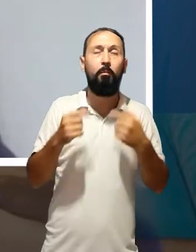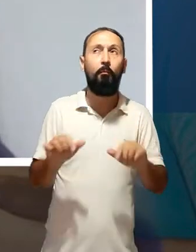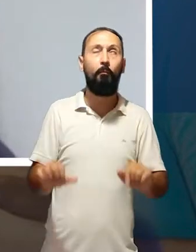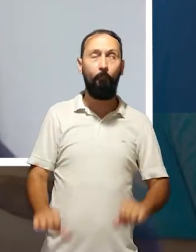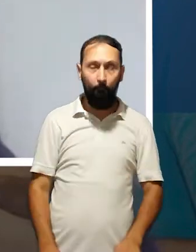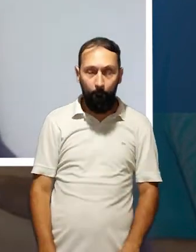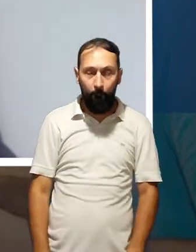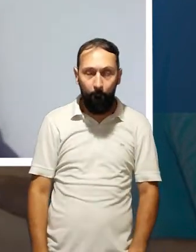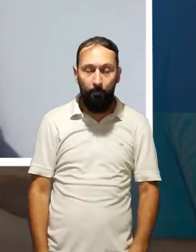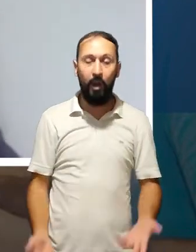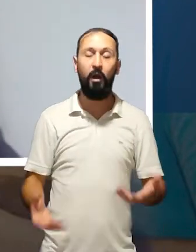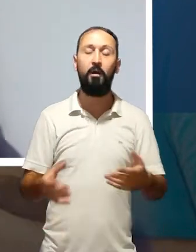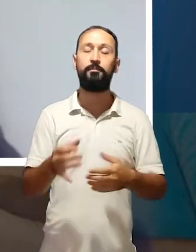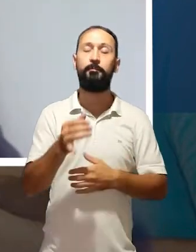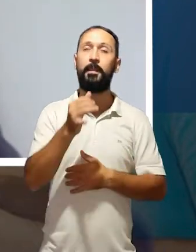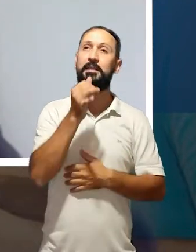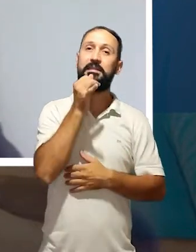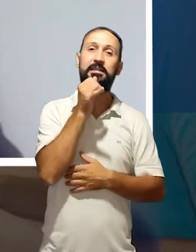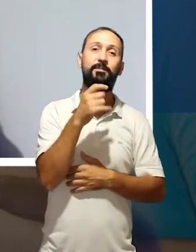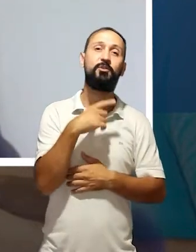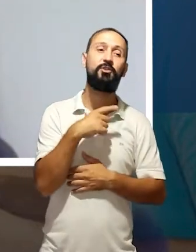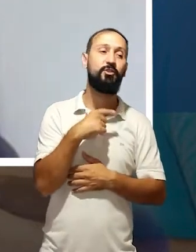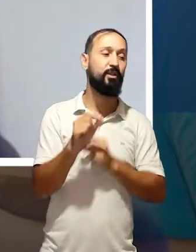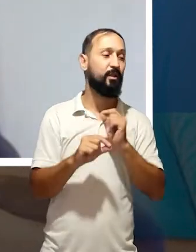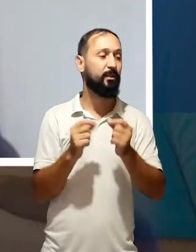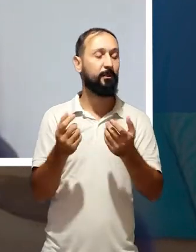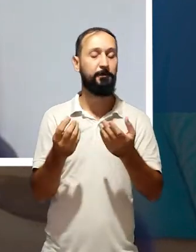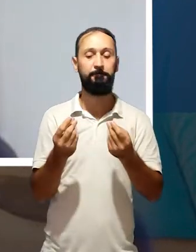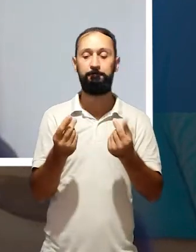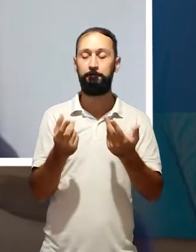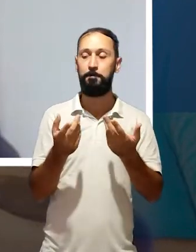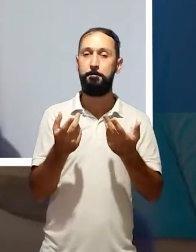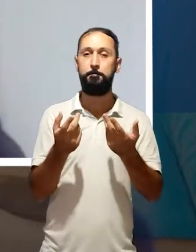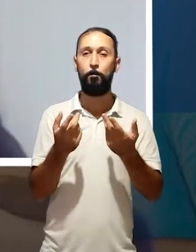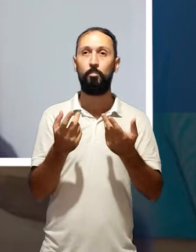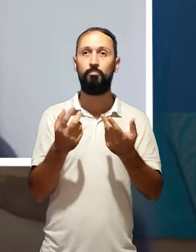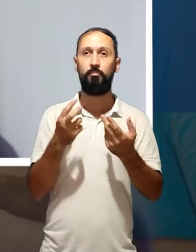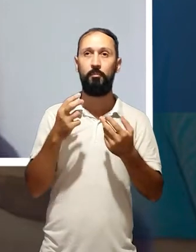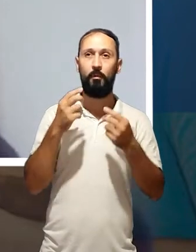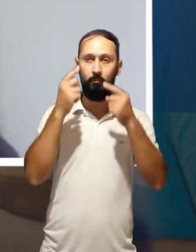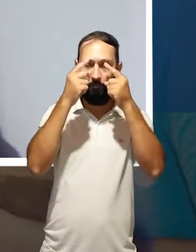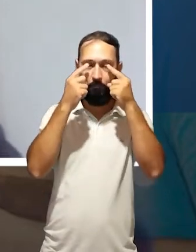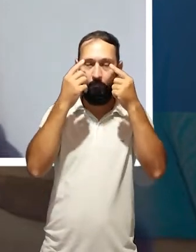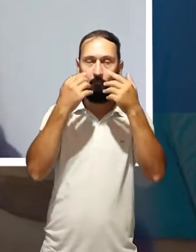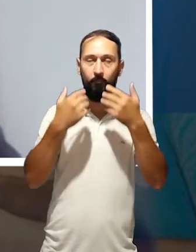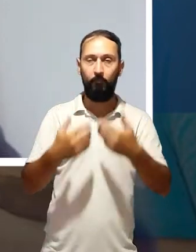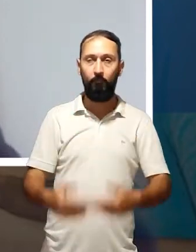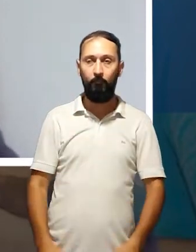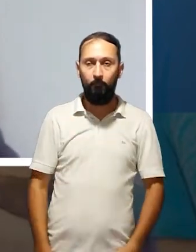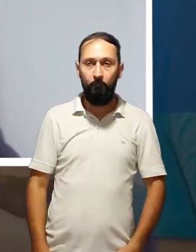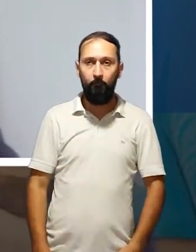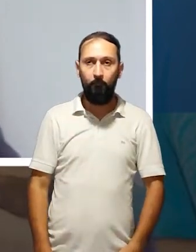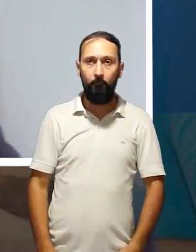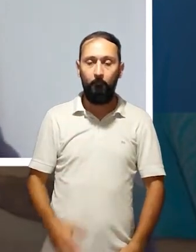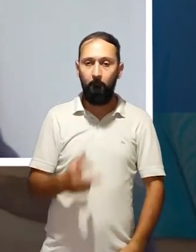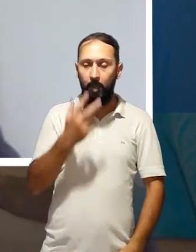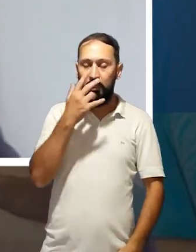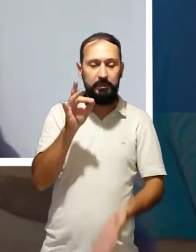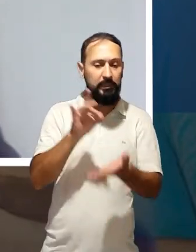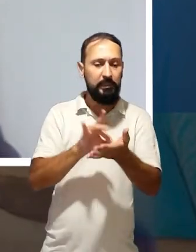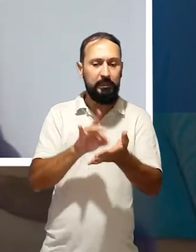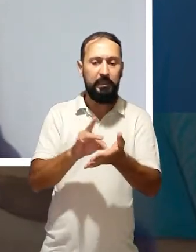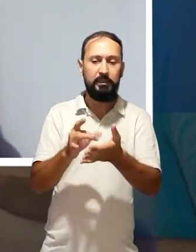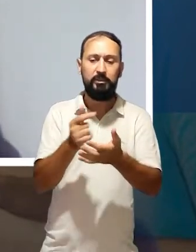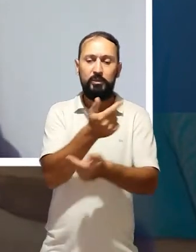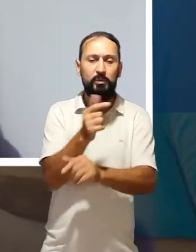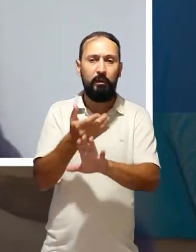mórbido. Afastava também pelo fato de ter um olhar opaco, seco. Afastava